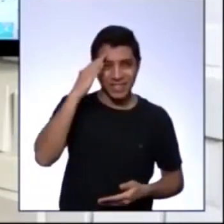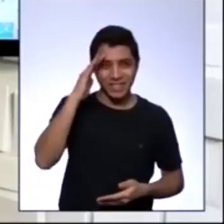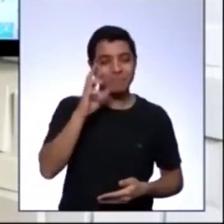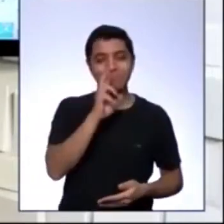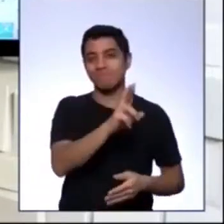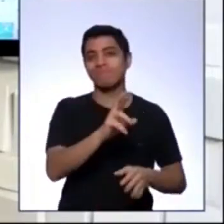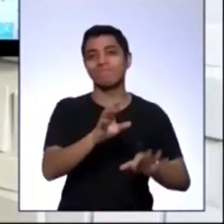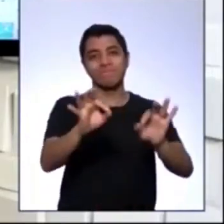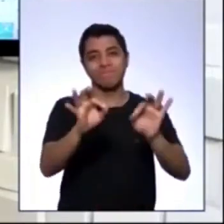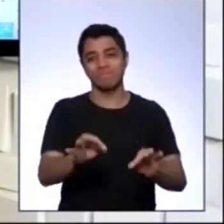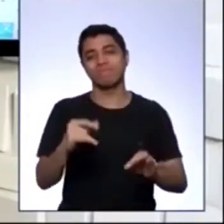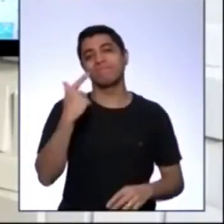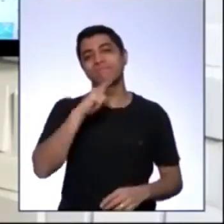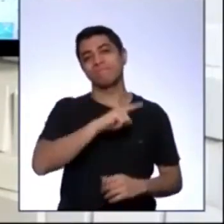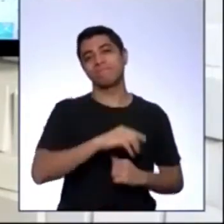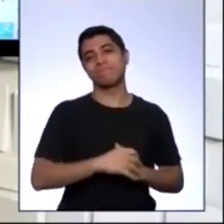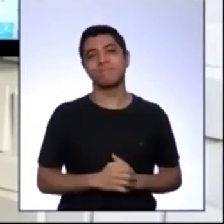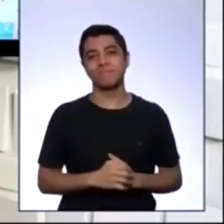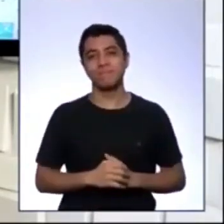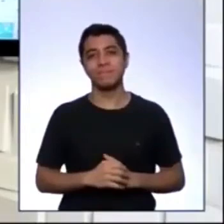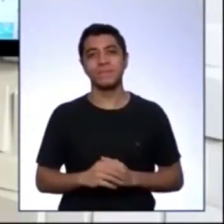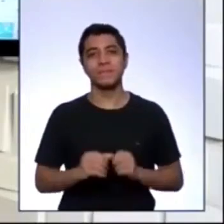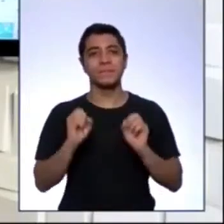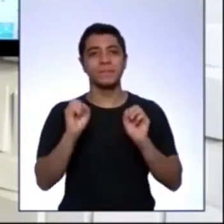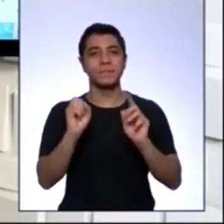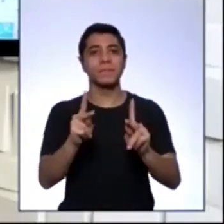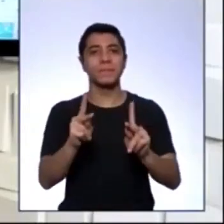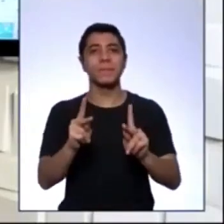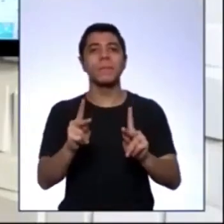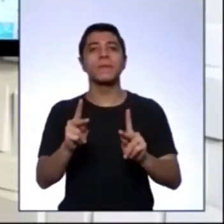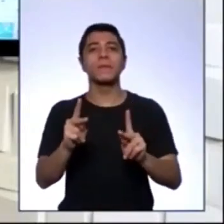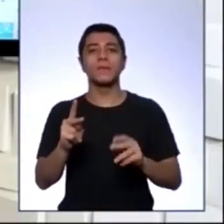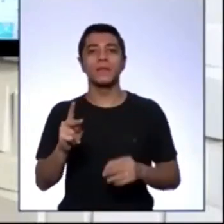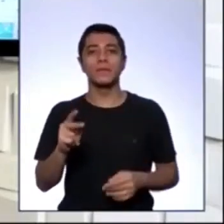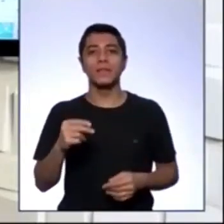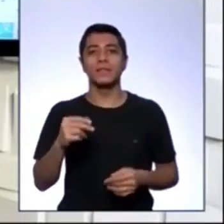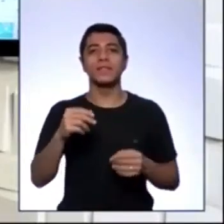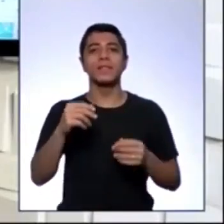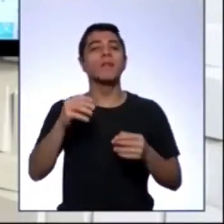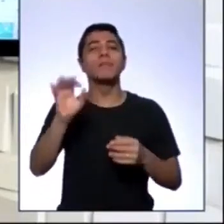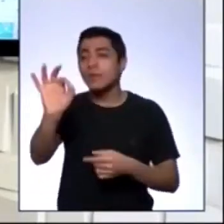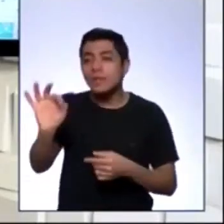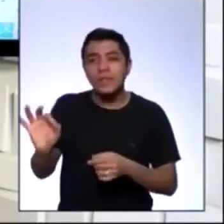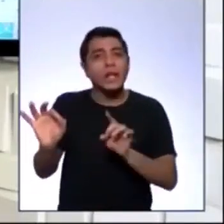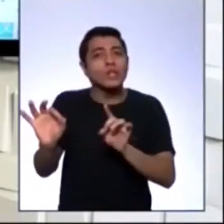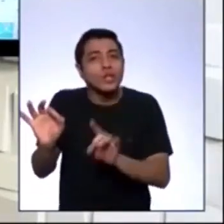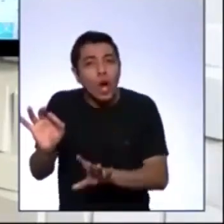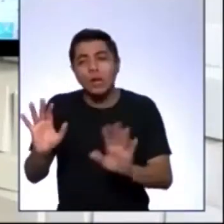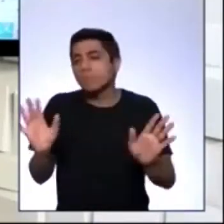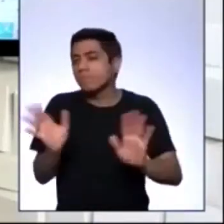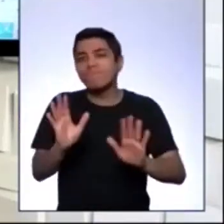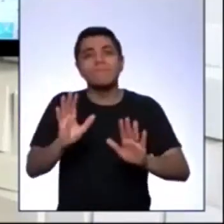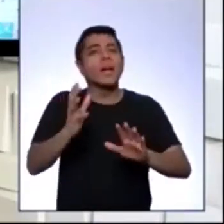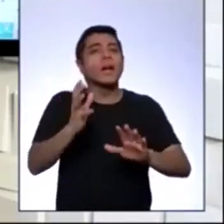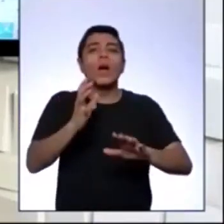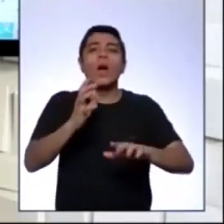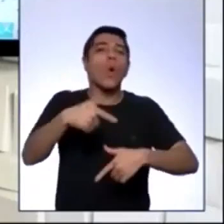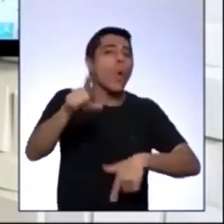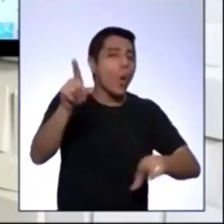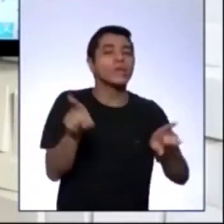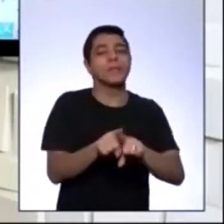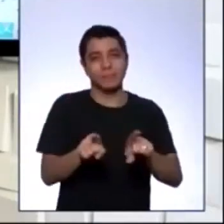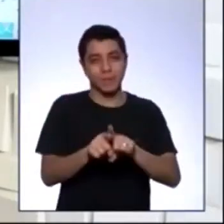a questão isso de qualquer matéria tá não apenas porcentagem é tão tranquilo